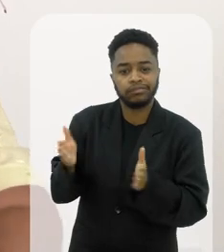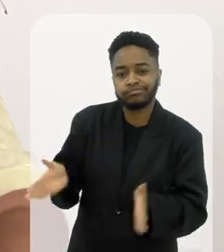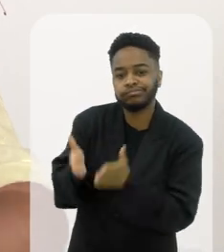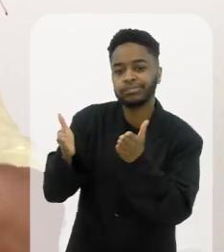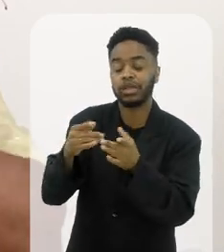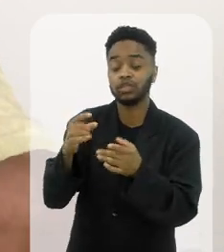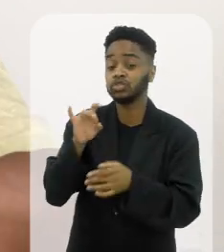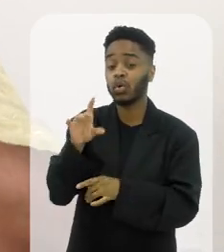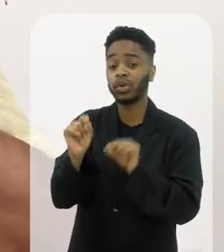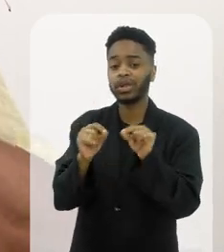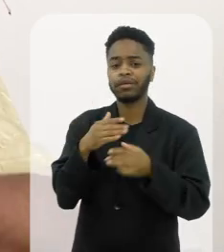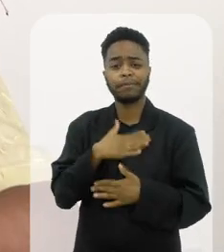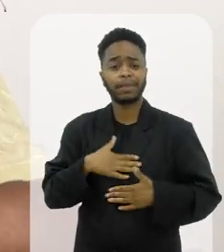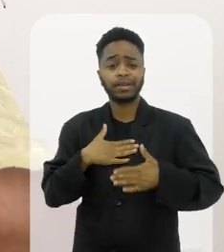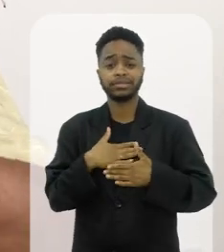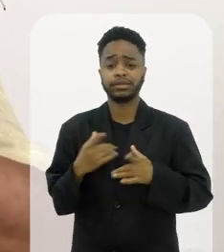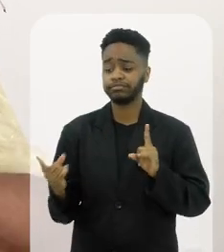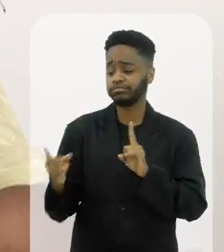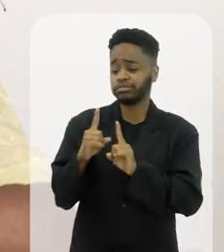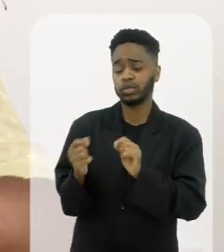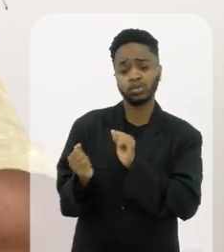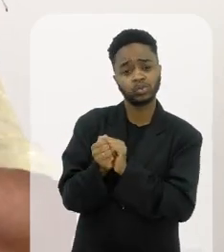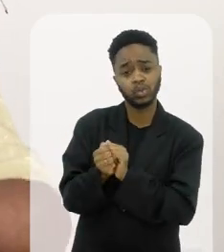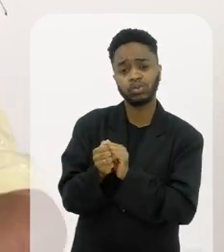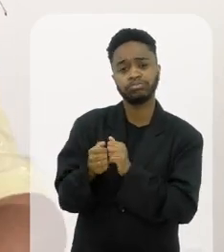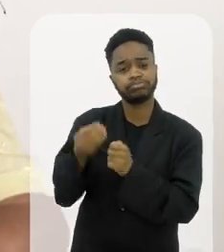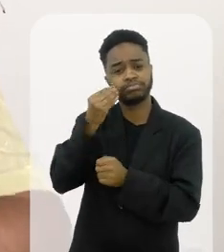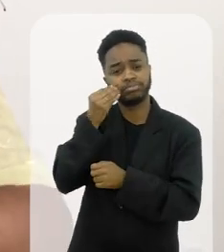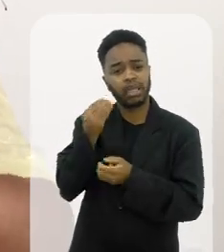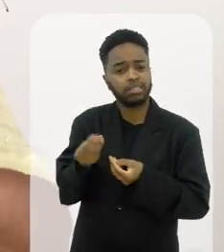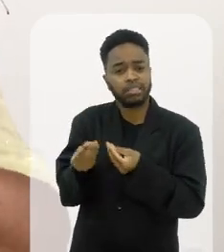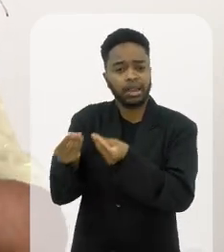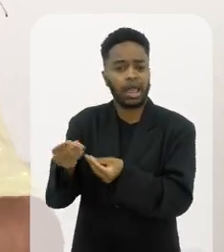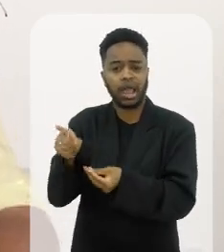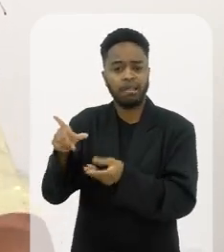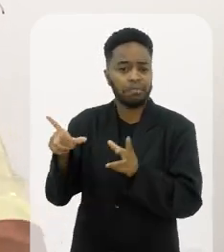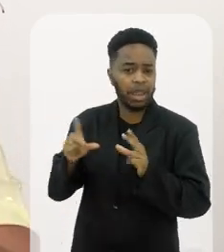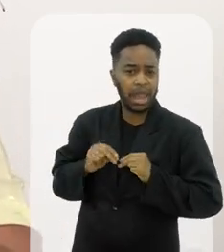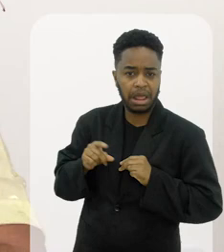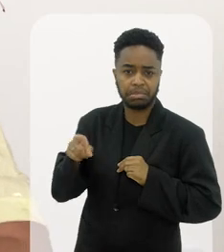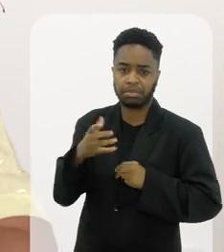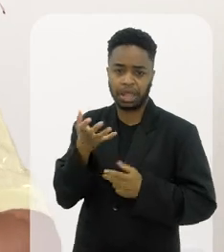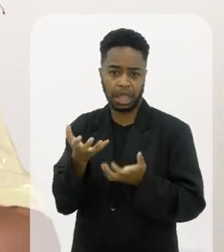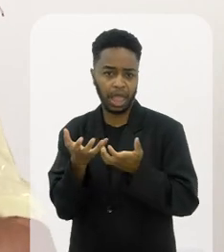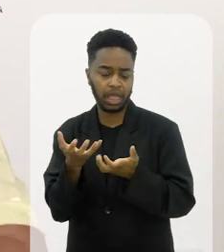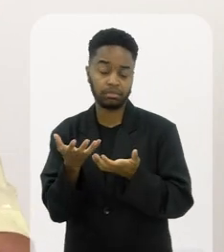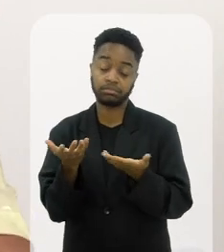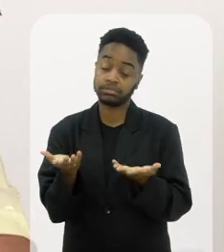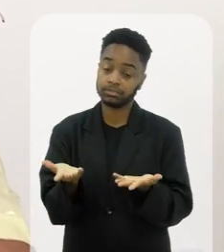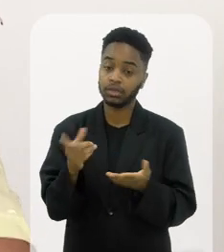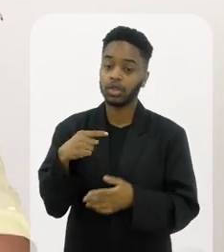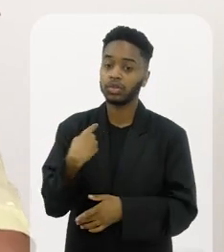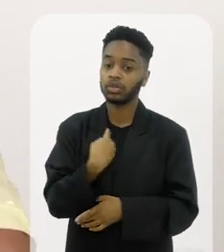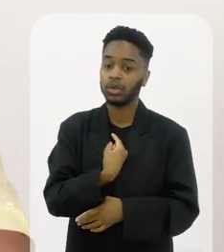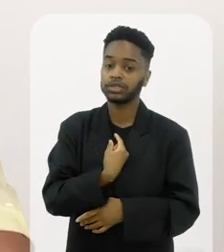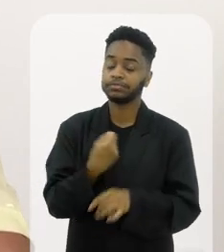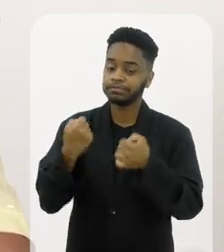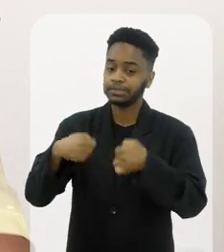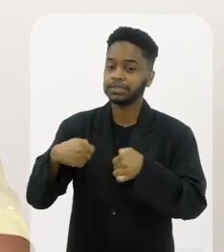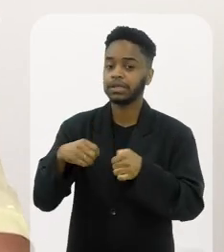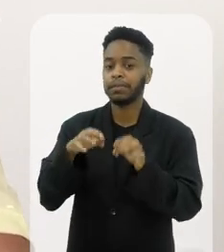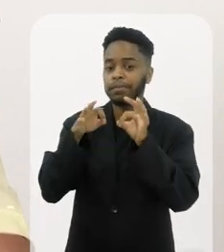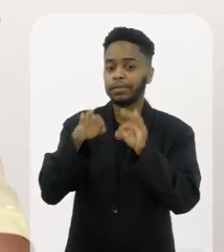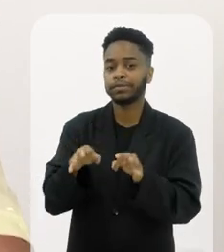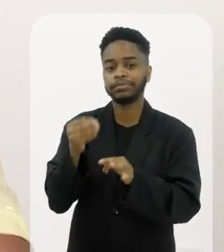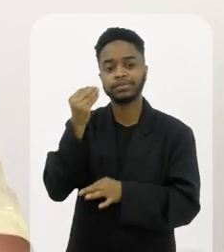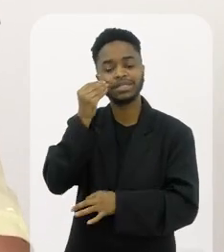do formar, né? Você está ali só mesmo para ter o prazer com ele, para tentar dar para ele o que ele quer, o que ele merece. Então é que a